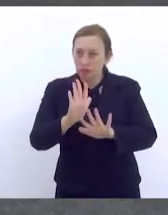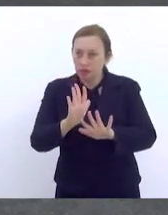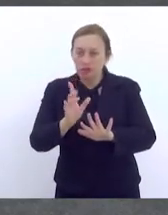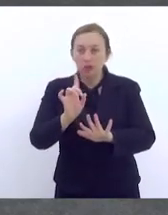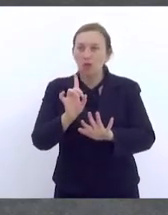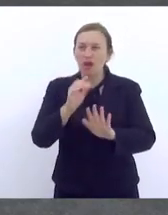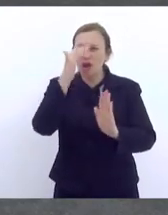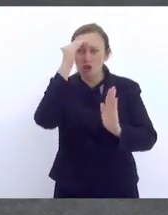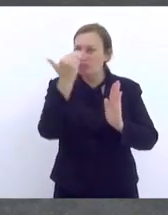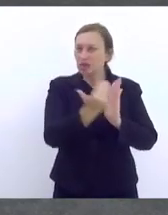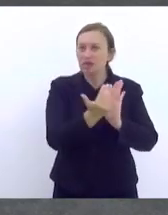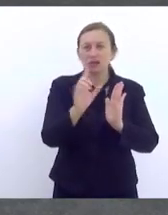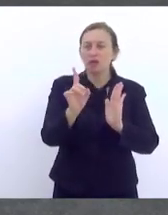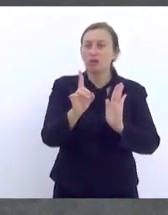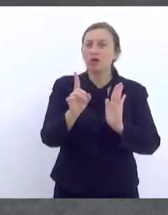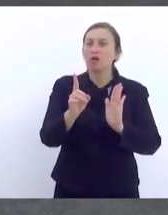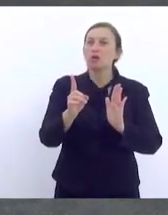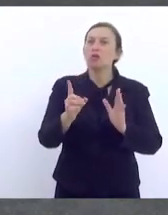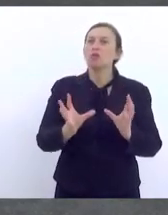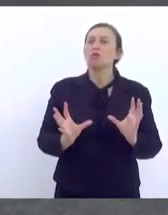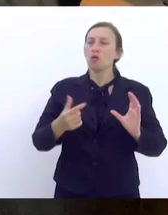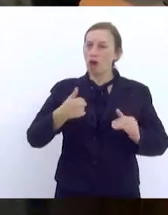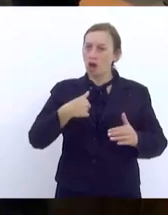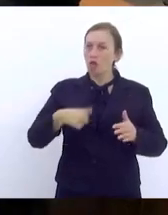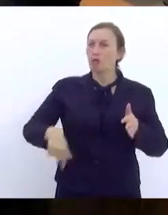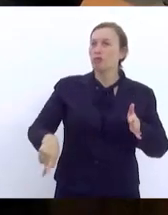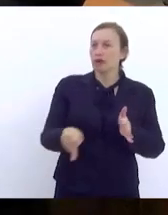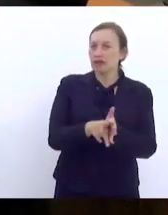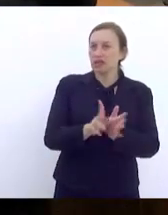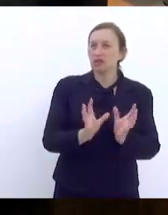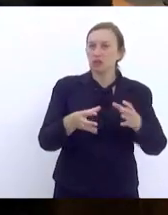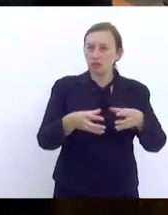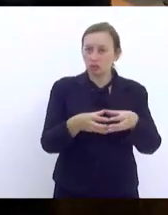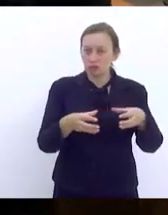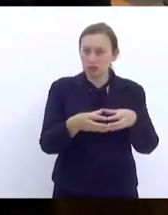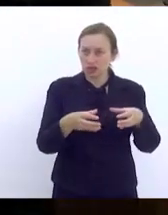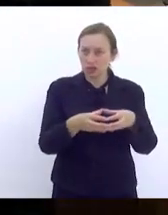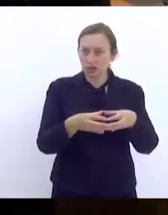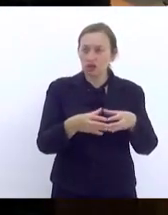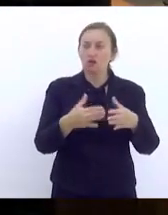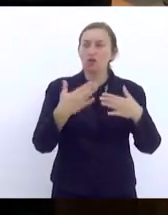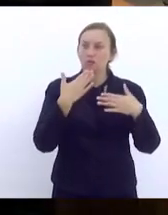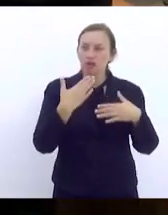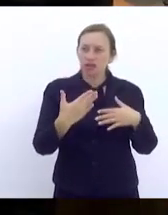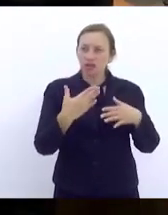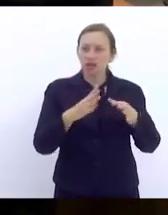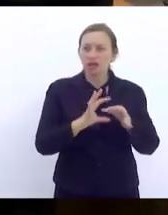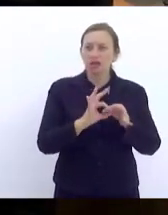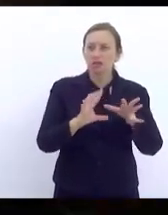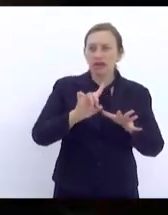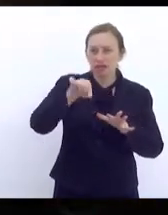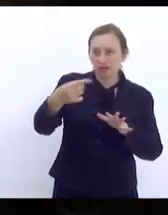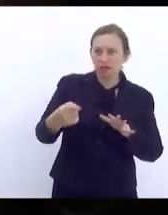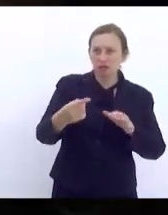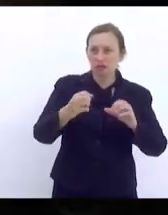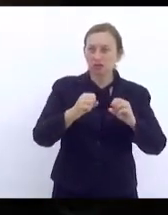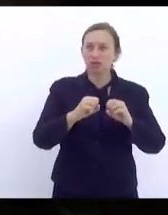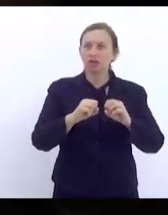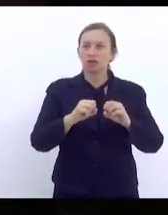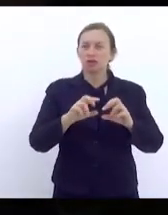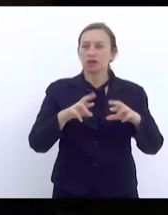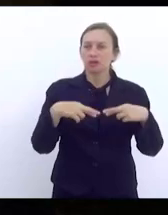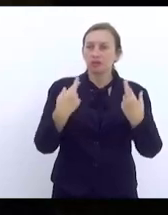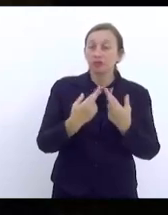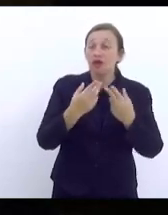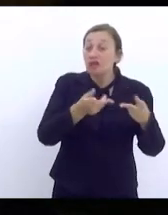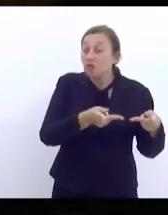a minha sugestão até como membro da comissão vou fazer o encaminhamento formal para que seja deliberada na próxima audiência que a comissão faça